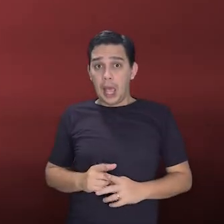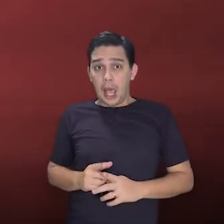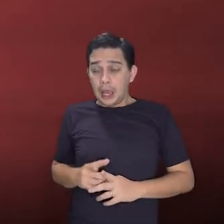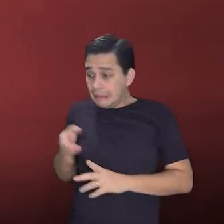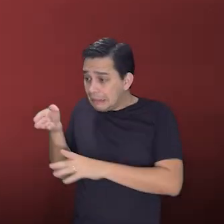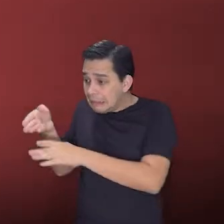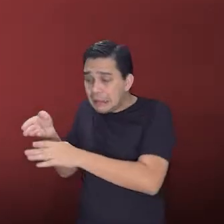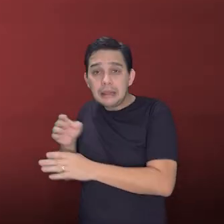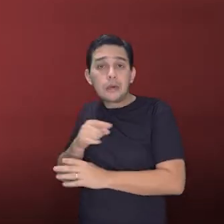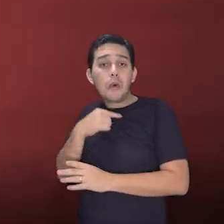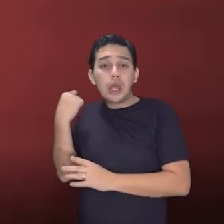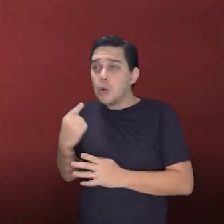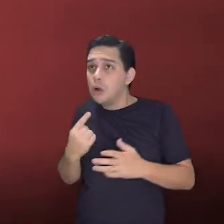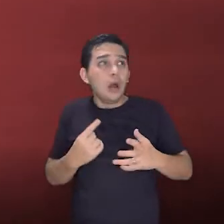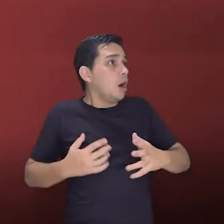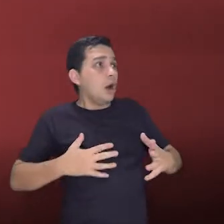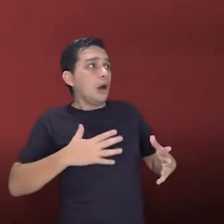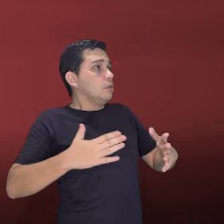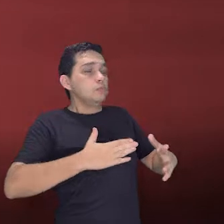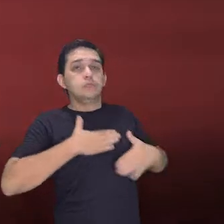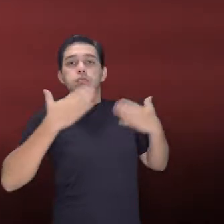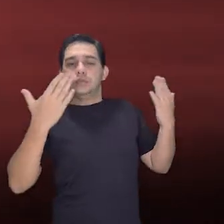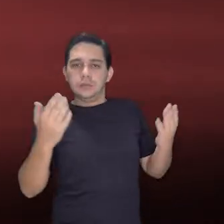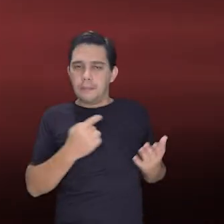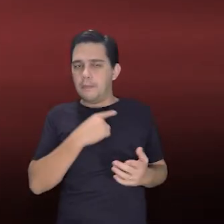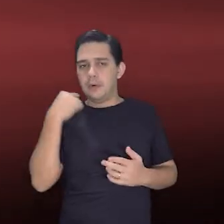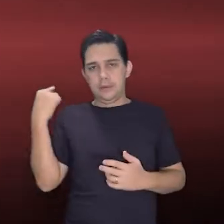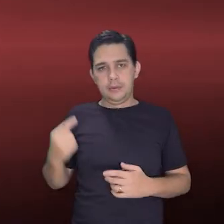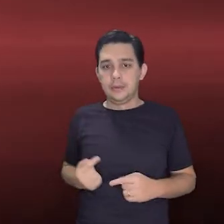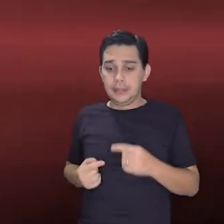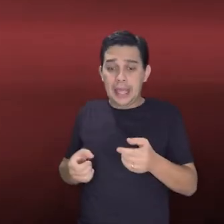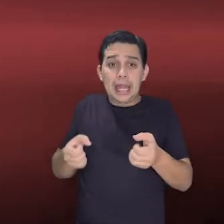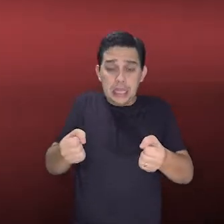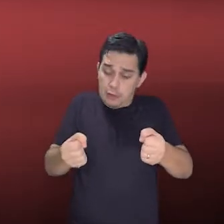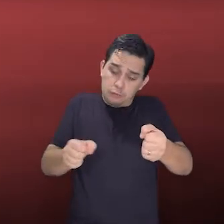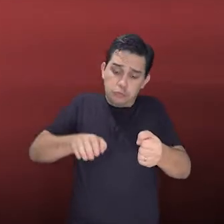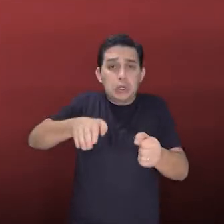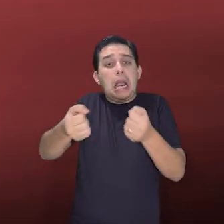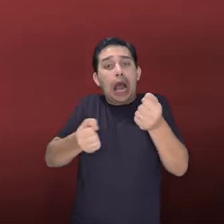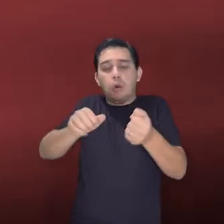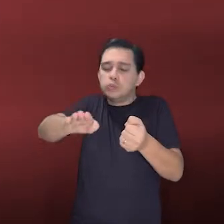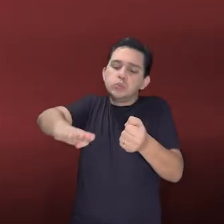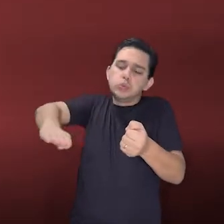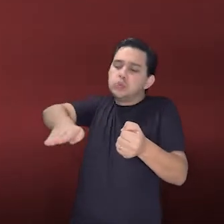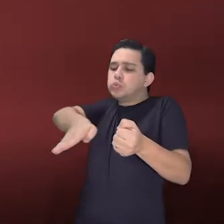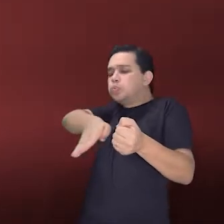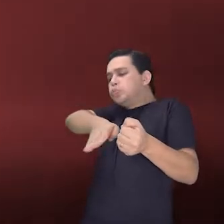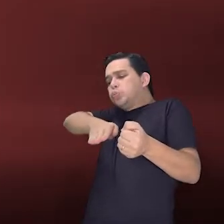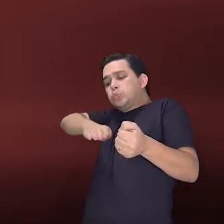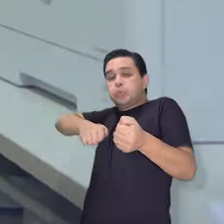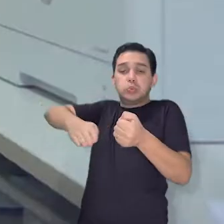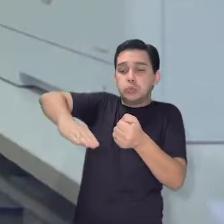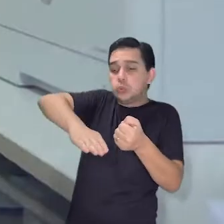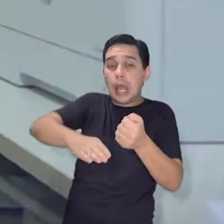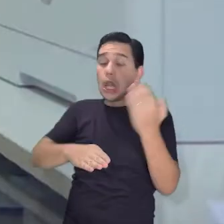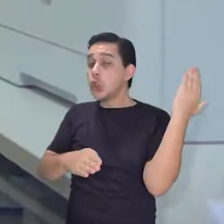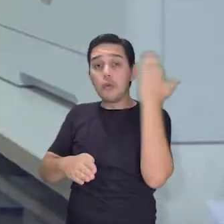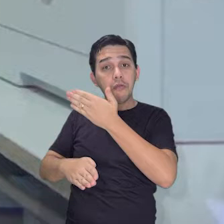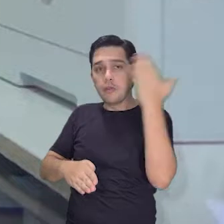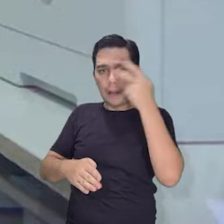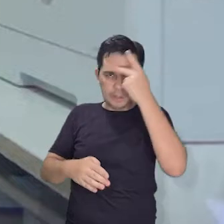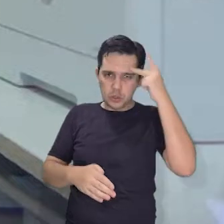foi atacado de forma repentina enquanto manobrava o seu carro saindo de uma garagem. Também contribuíram